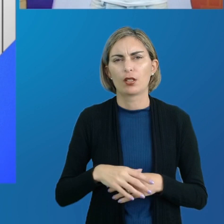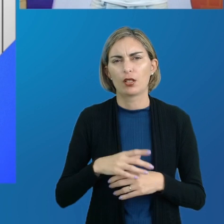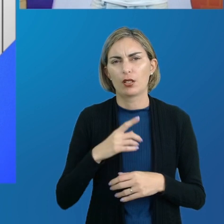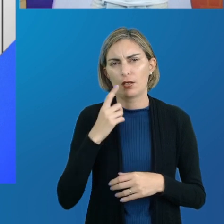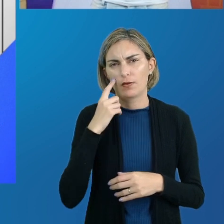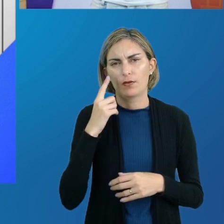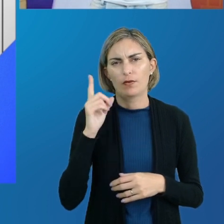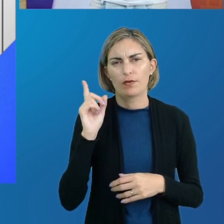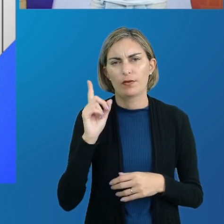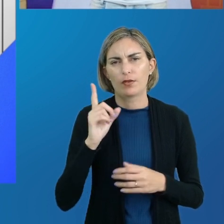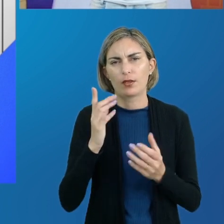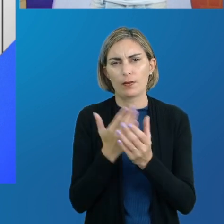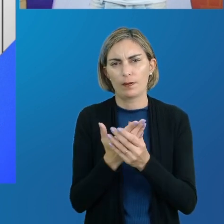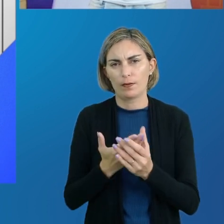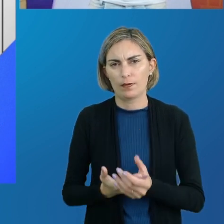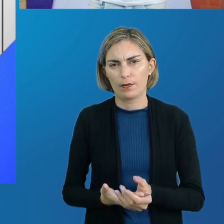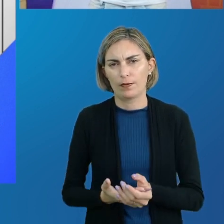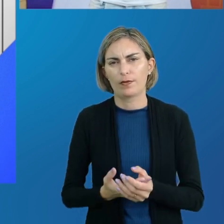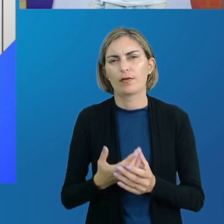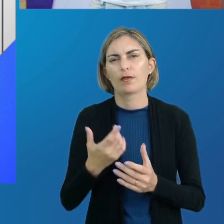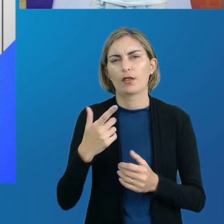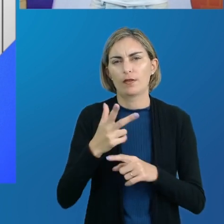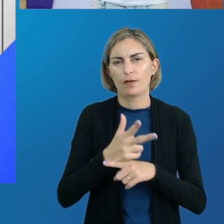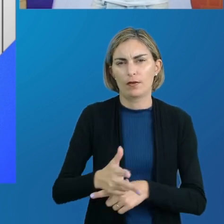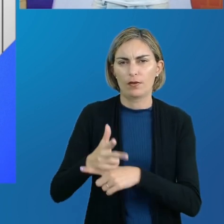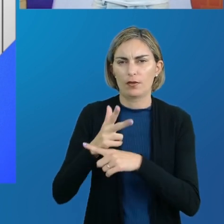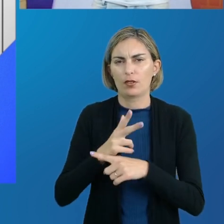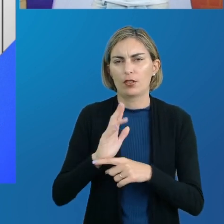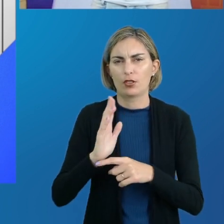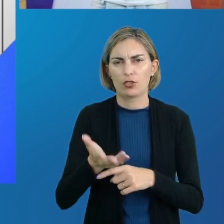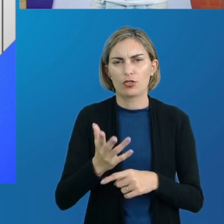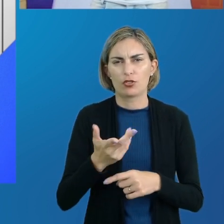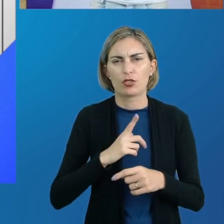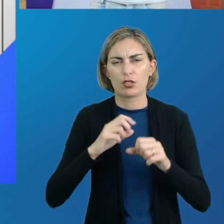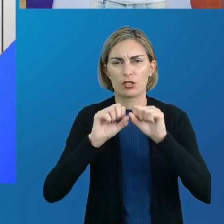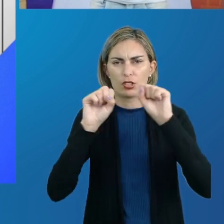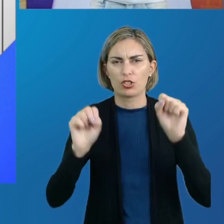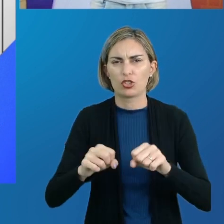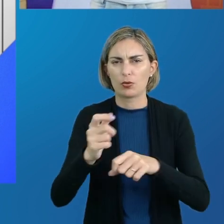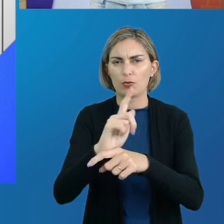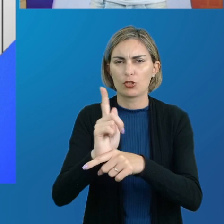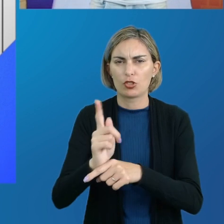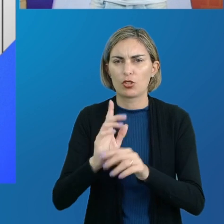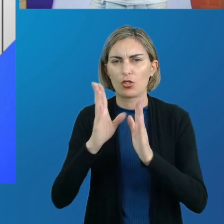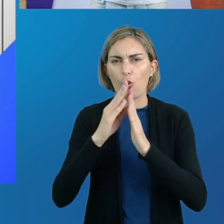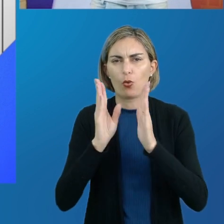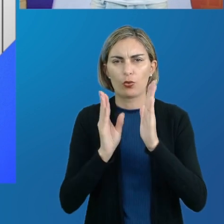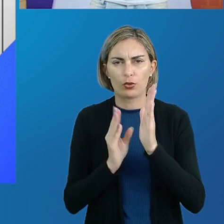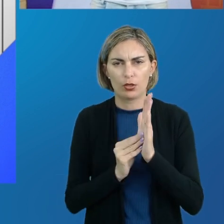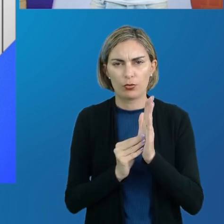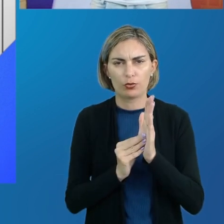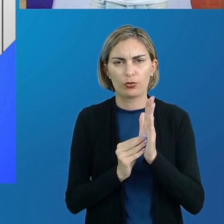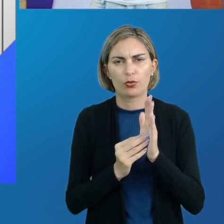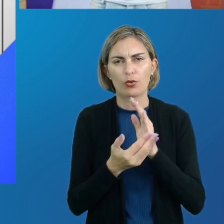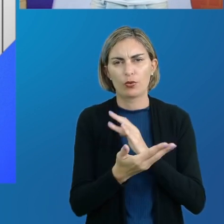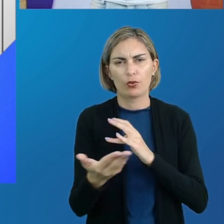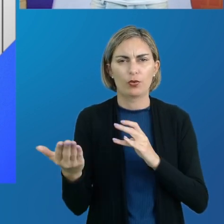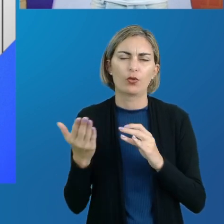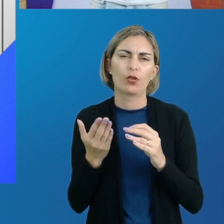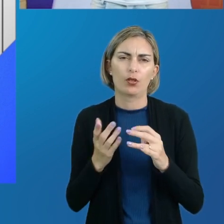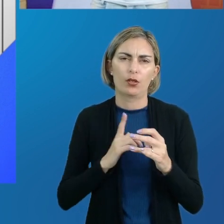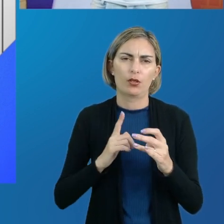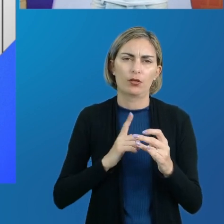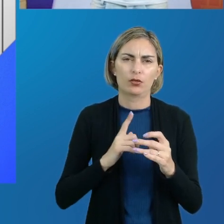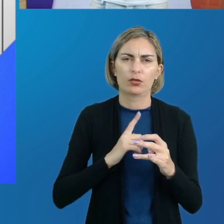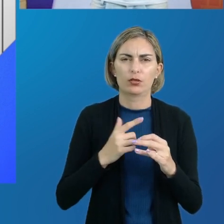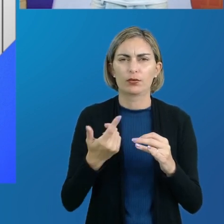utilizar, repetindo mais uma vez, para a videoaula. Já o WordPress é um sistema de gerenciamento de conteúdo, CMS, e é uma maneira que é uma